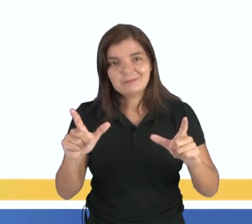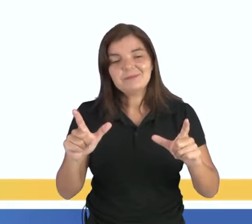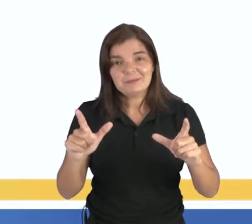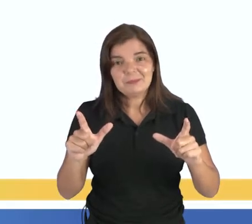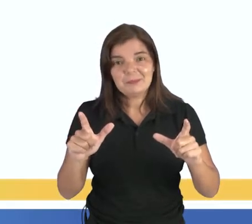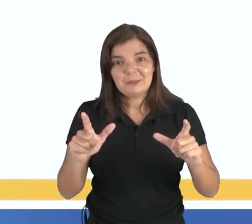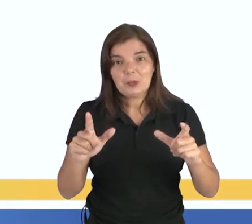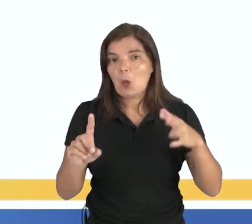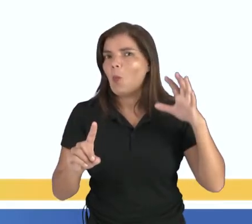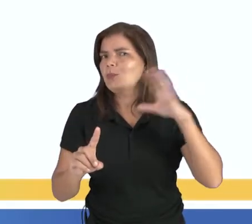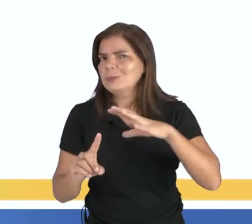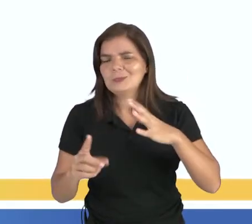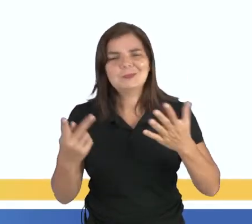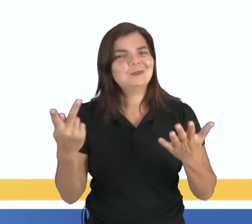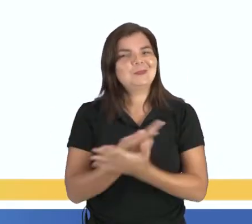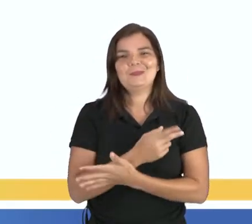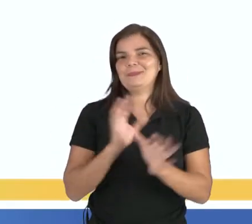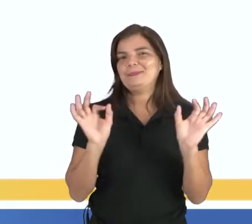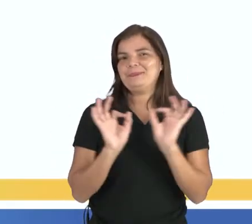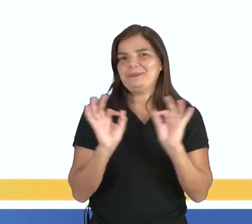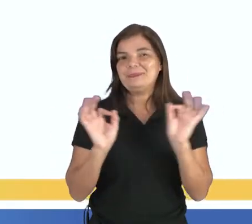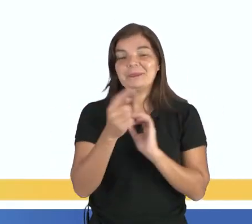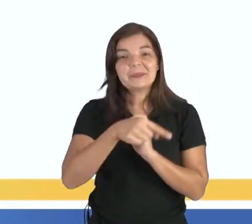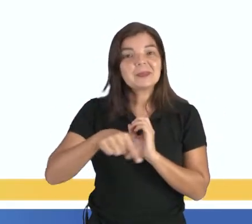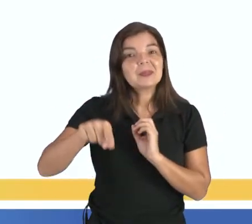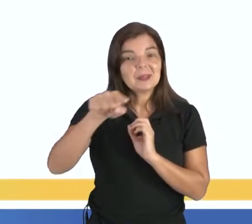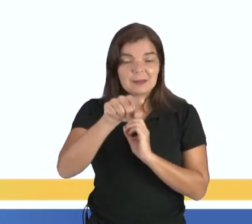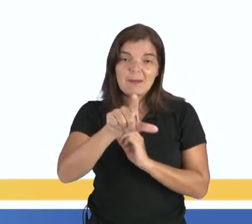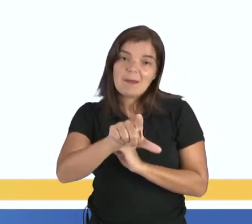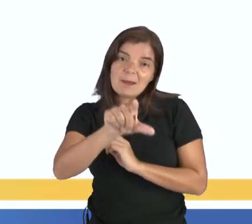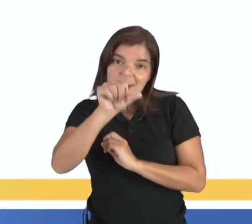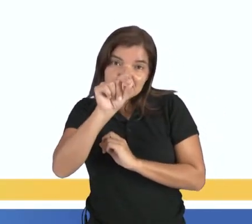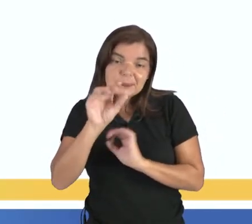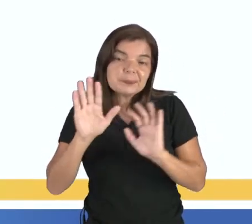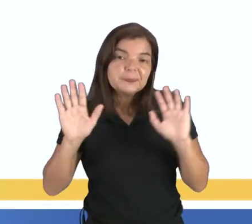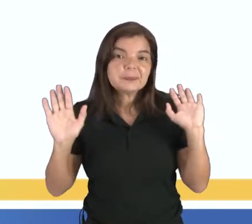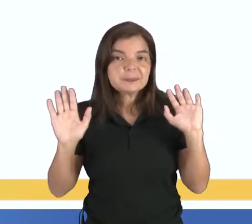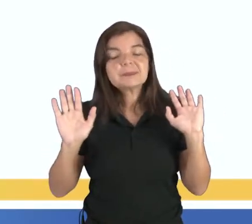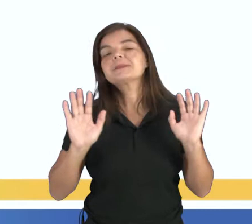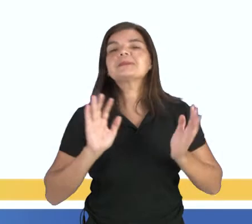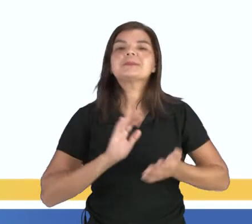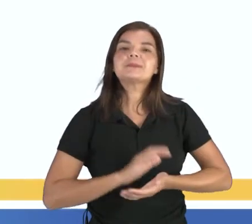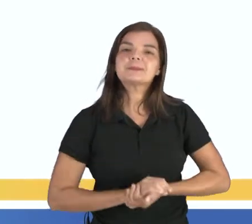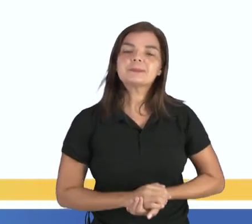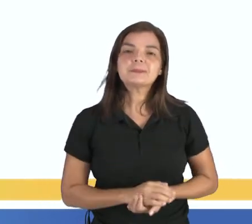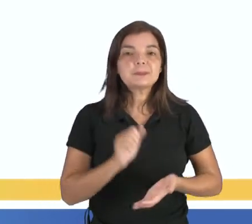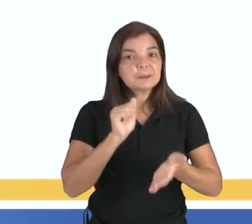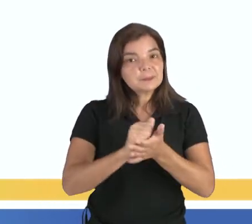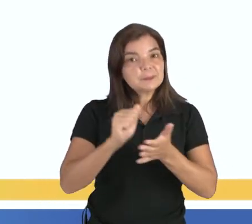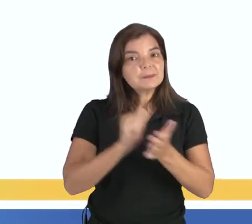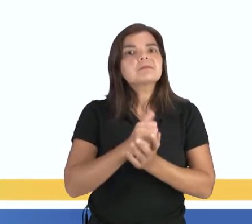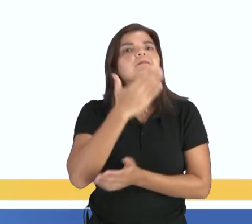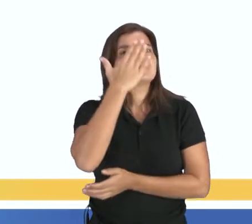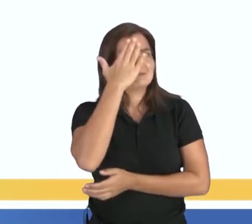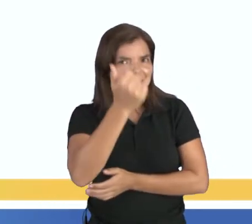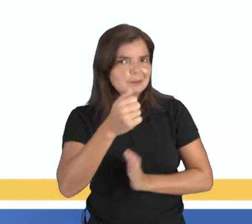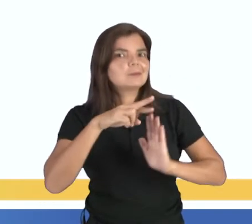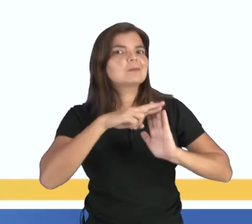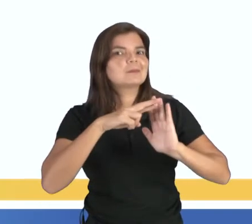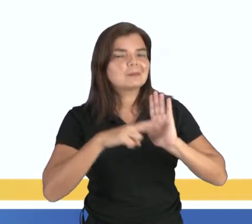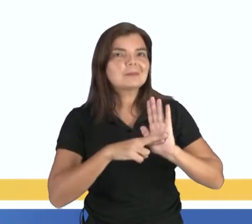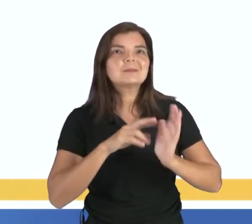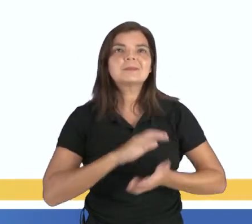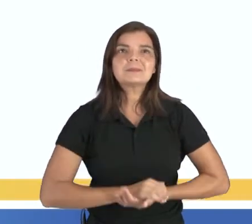me induz ao erro. Então, você fica da melhor forma que lhe aprouver escrever, mas que saiba da regra, tá